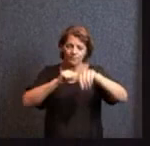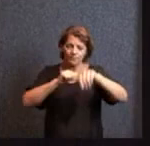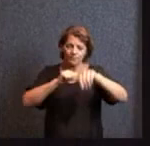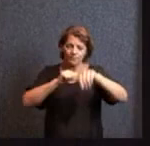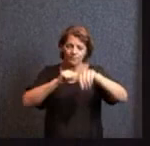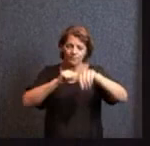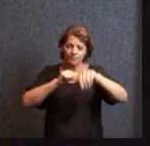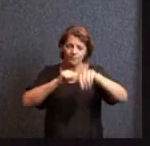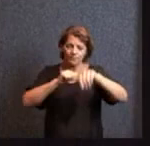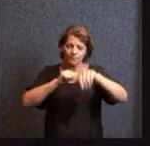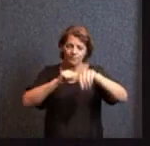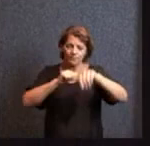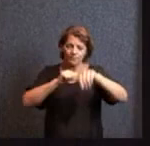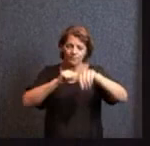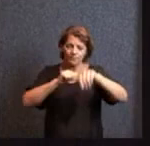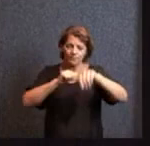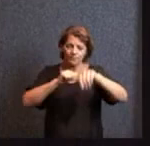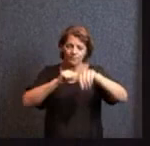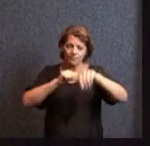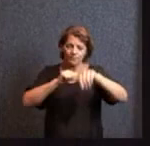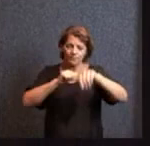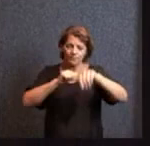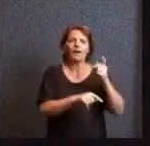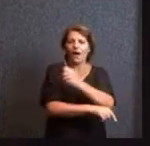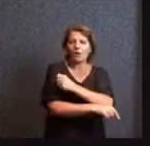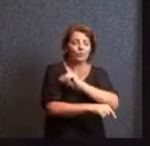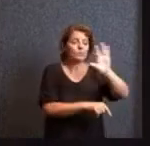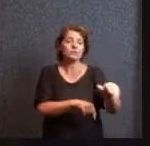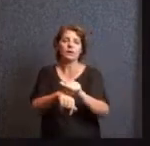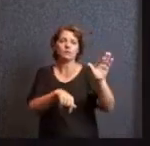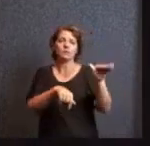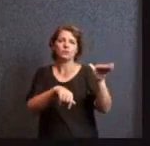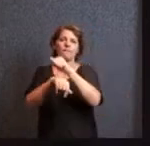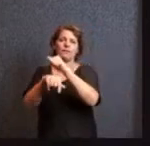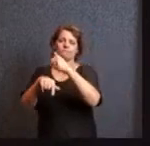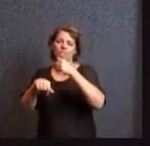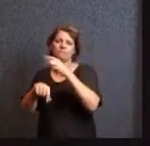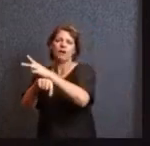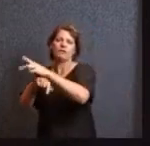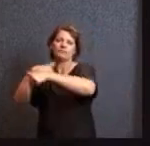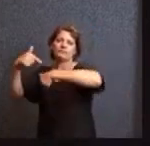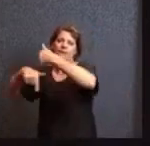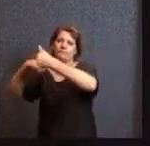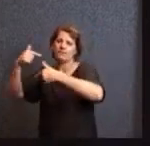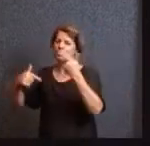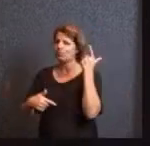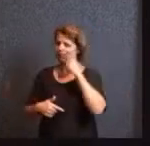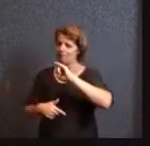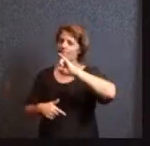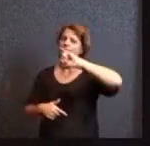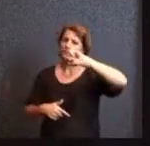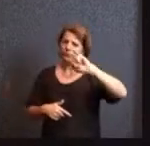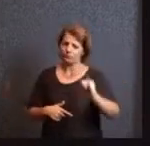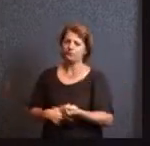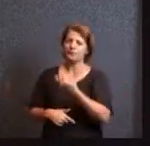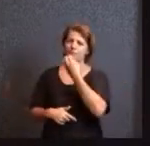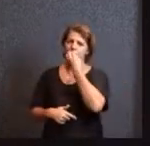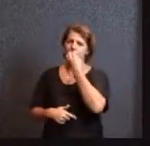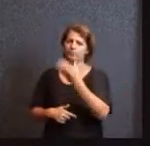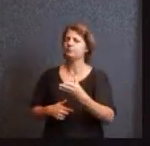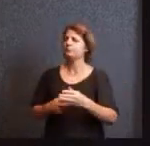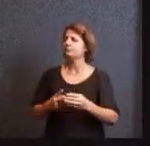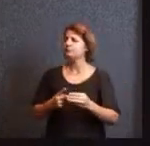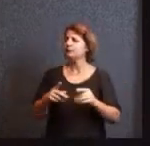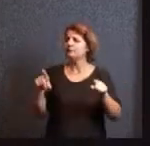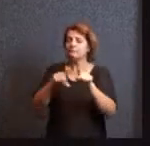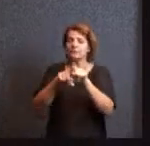estará sendo egresso aí dos últimos estágios do ensino da educação de jovens e adultos. Para